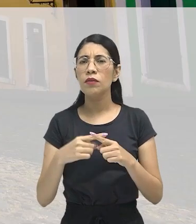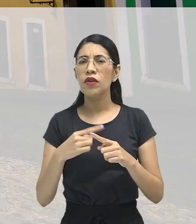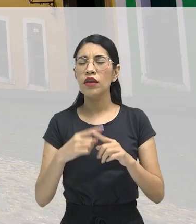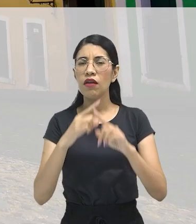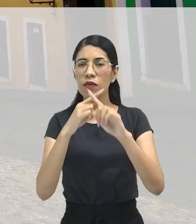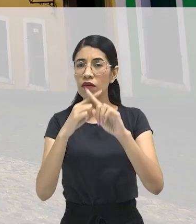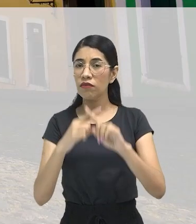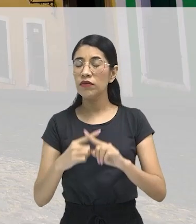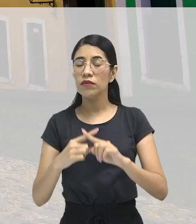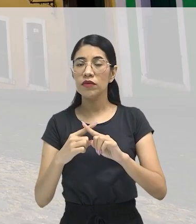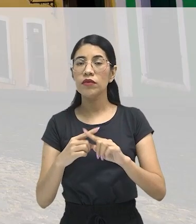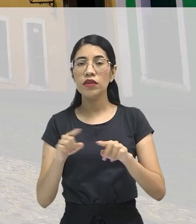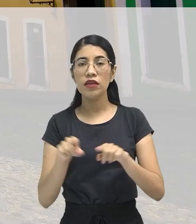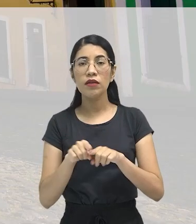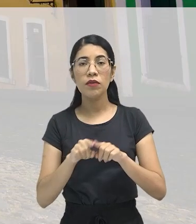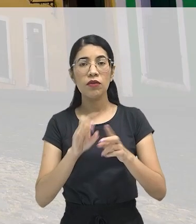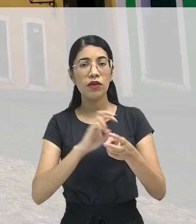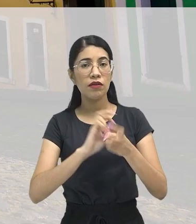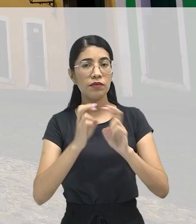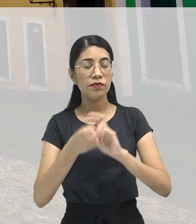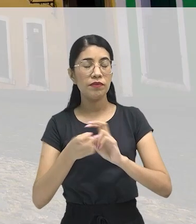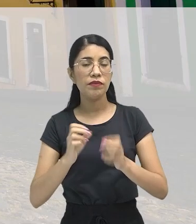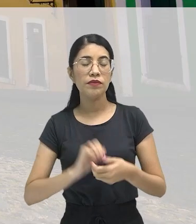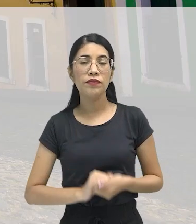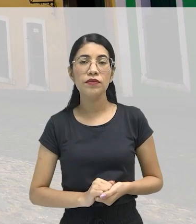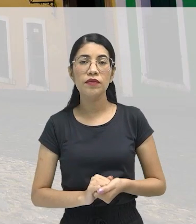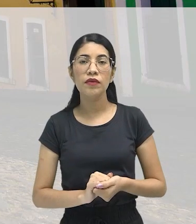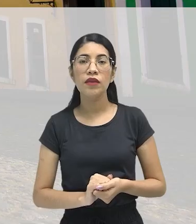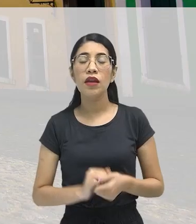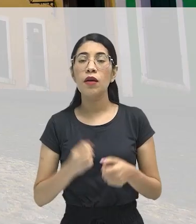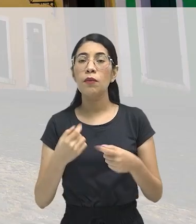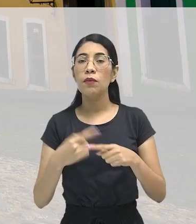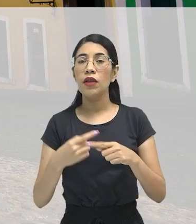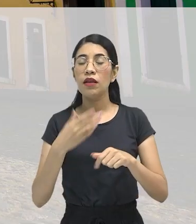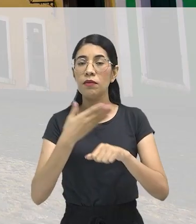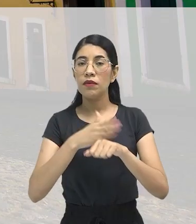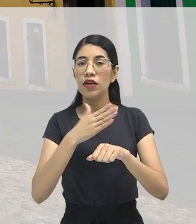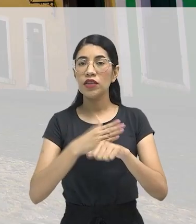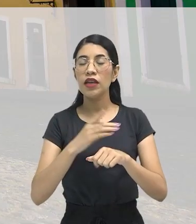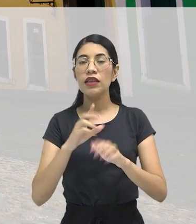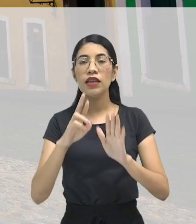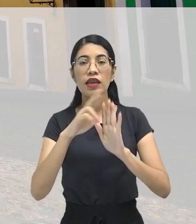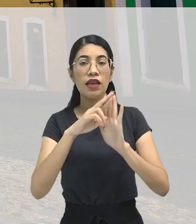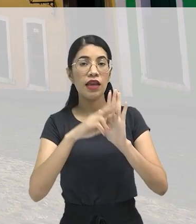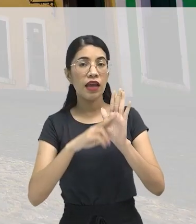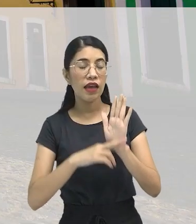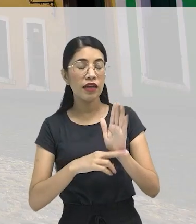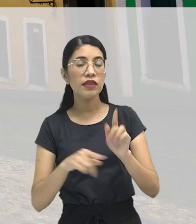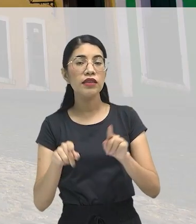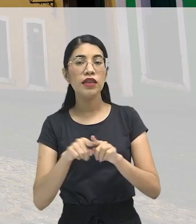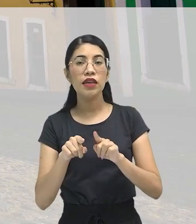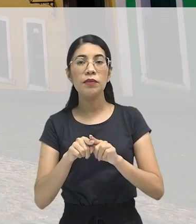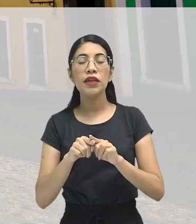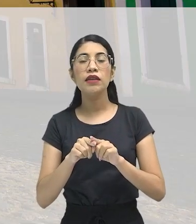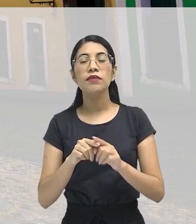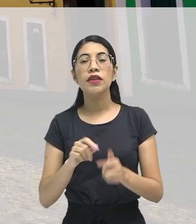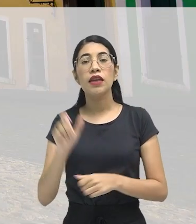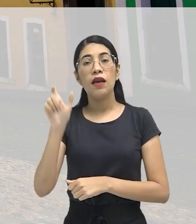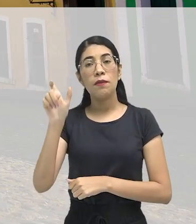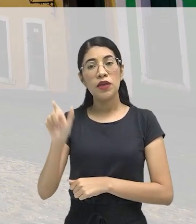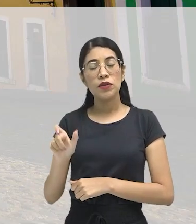a capoeira também pode ser considerada um jogo? Porque ela é praticada seguindo algumas regras e tem a figura